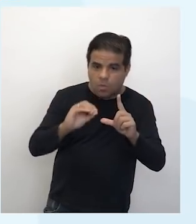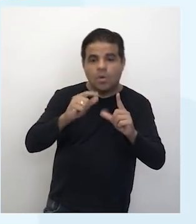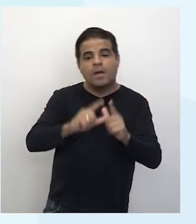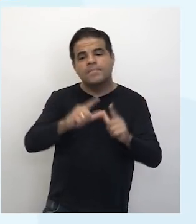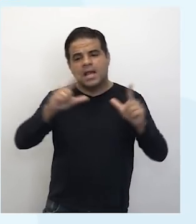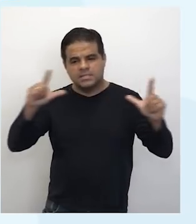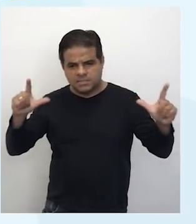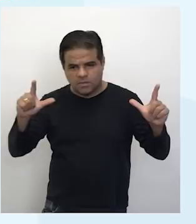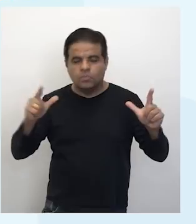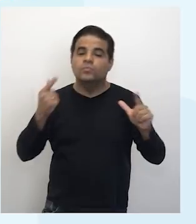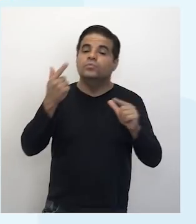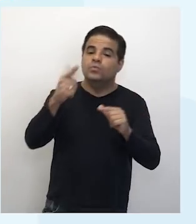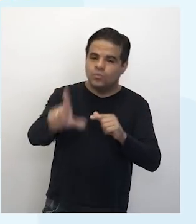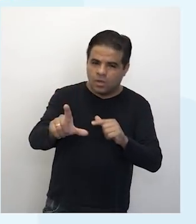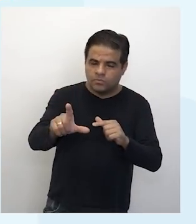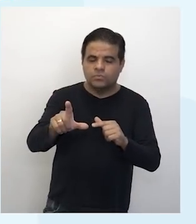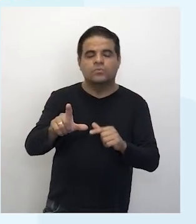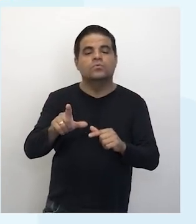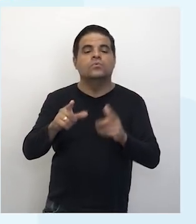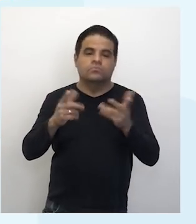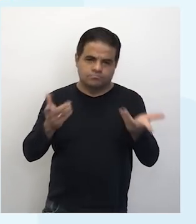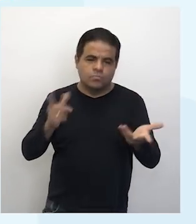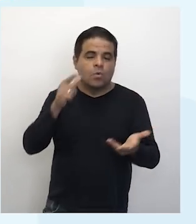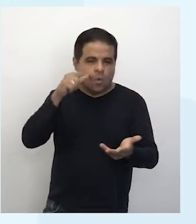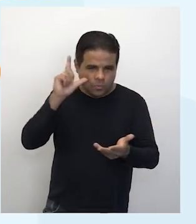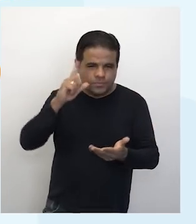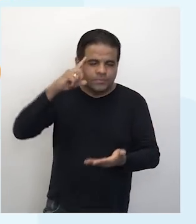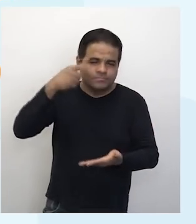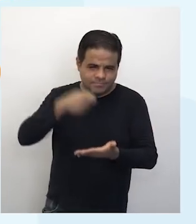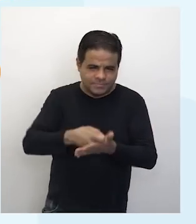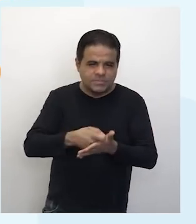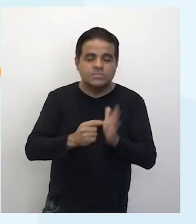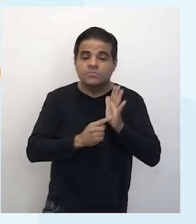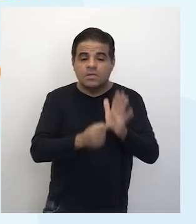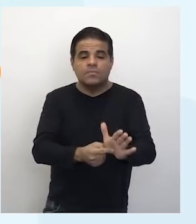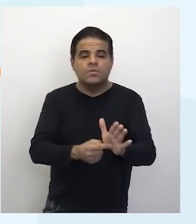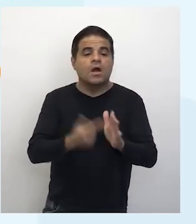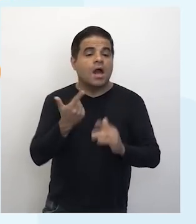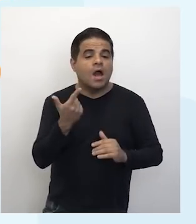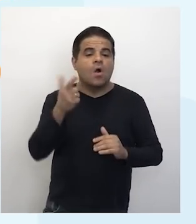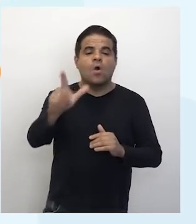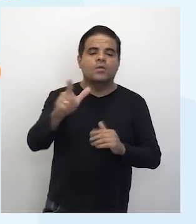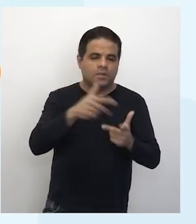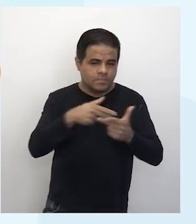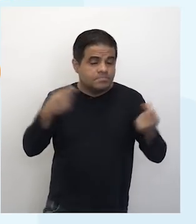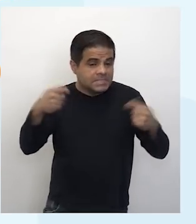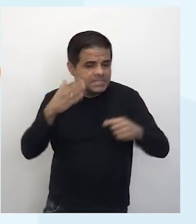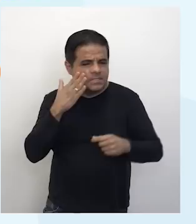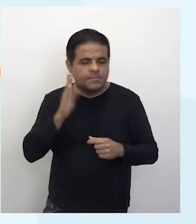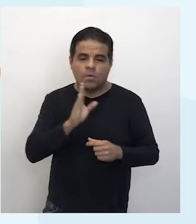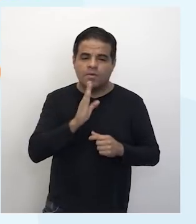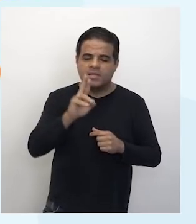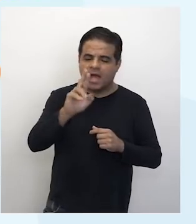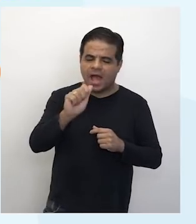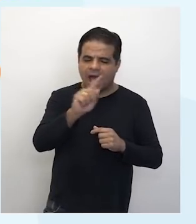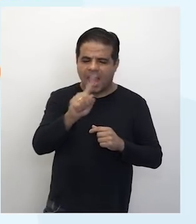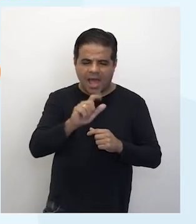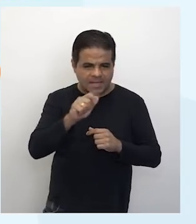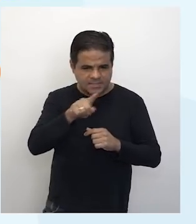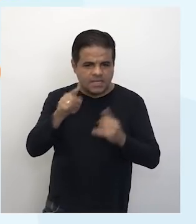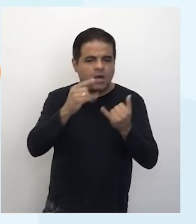ou ampliação do outro. Foi o que a gente decidiu ontem, né? Bom, a outra coisa que a gente tem que saber, ó, razão